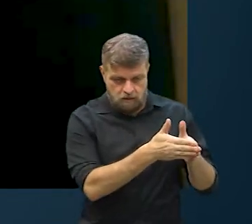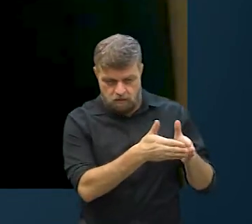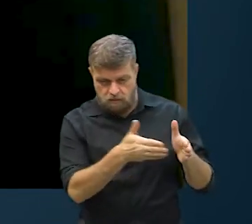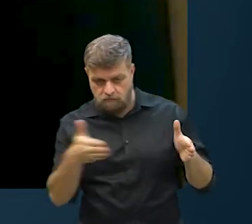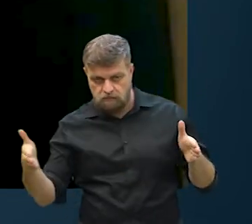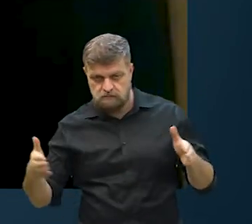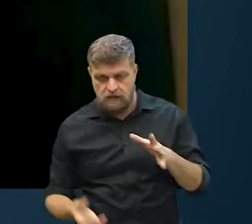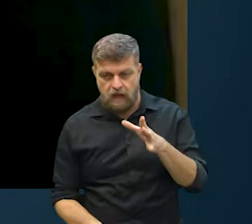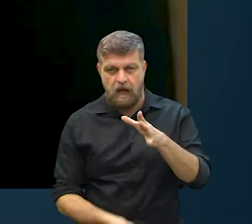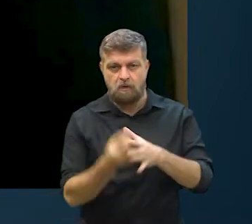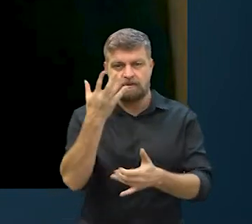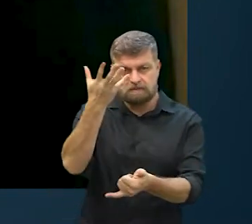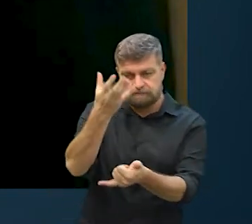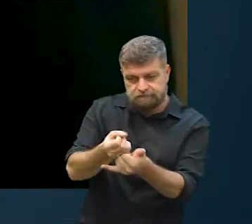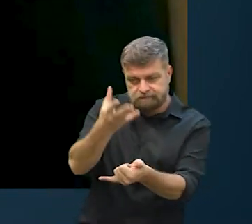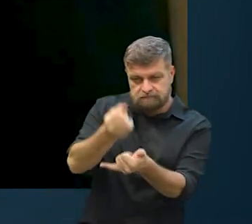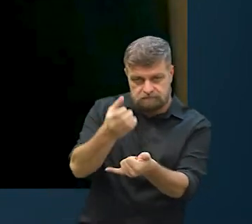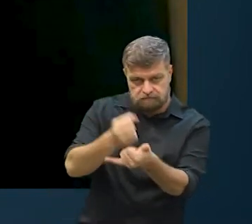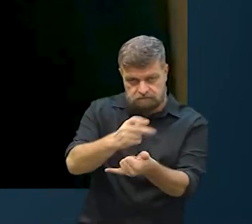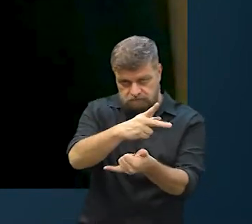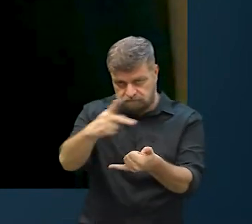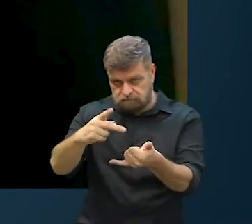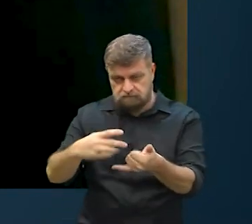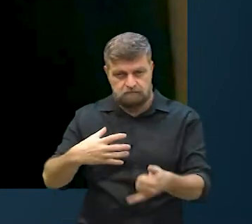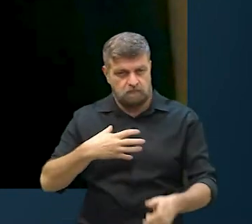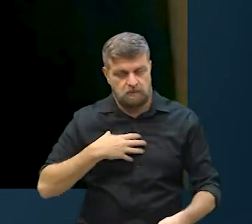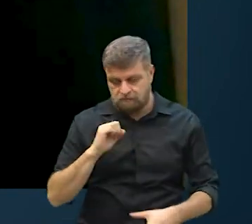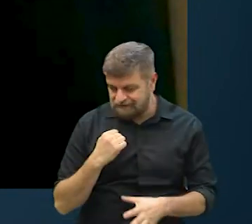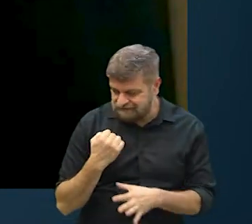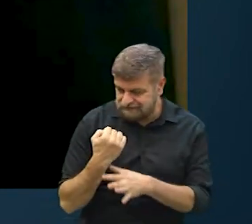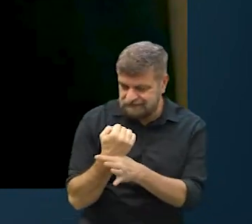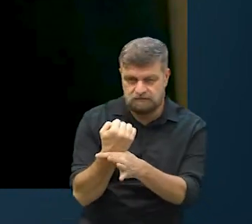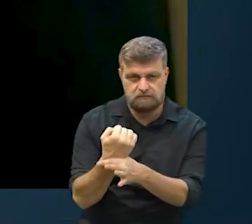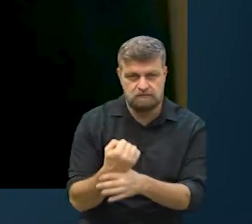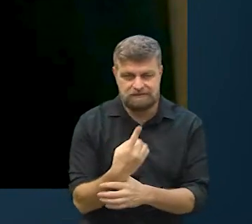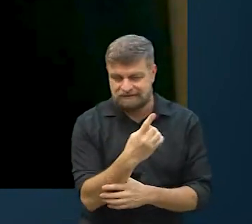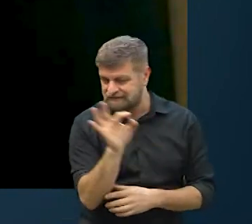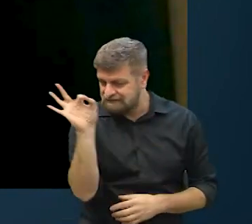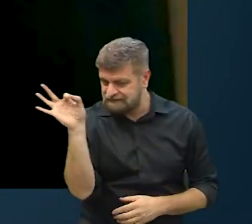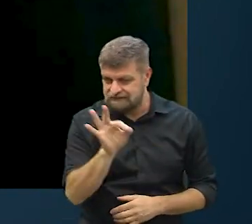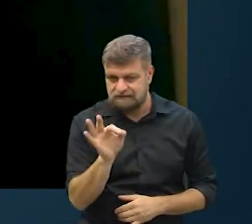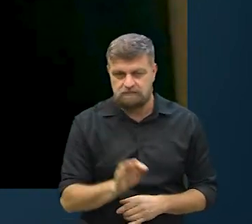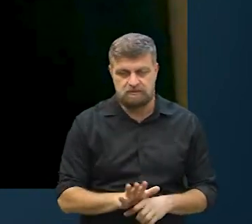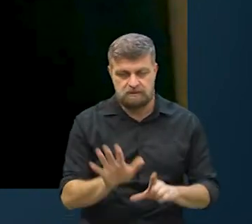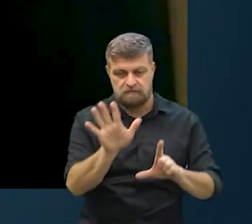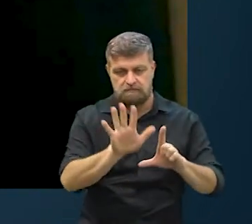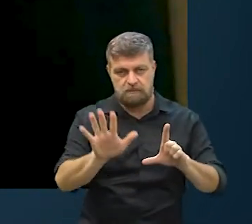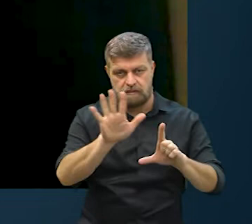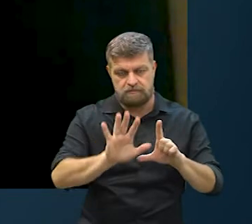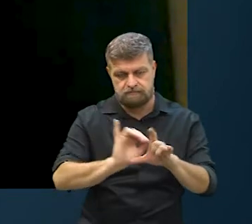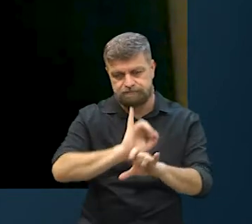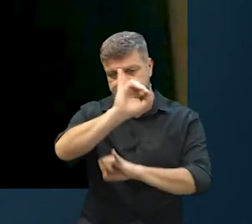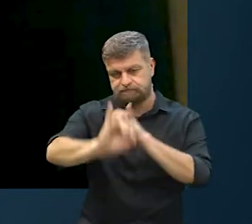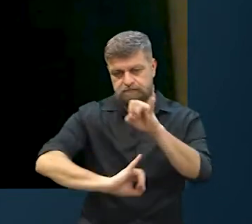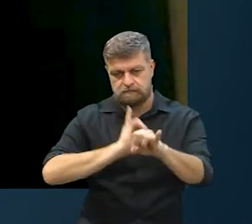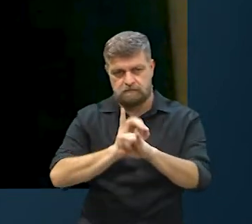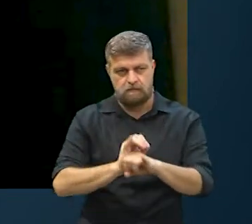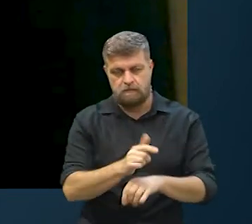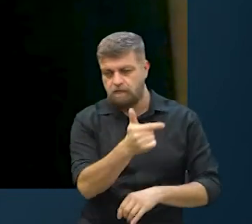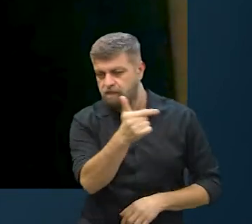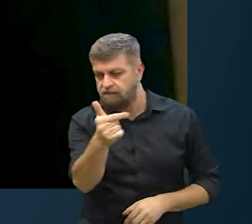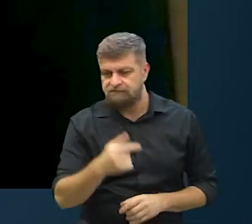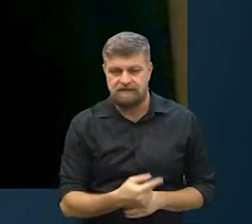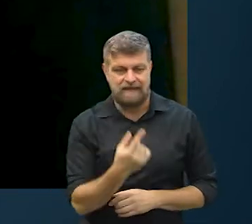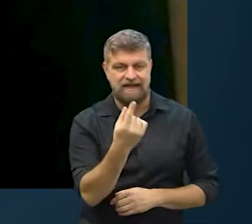a ponta, ele acontece dentro da plataforma, de maneira muito mais segura, 100% no ambiente digital, sem